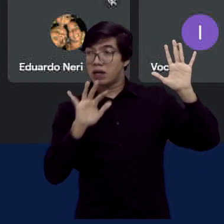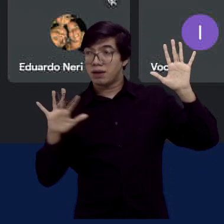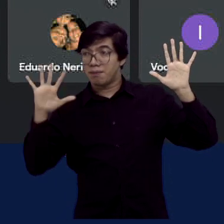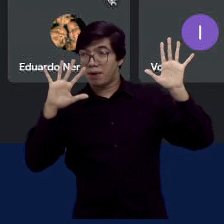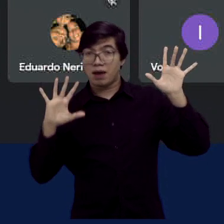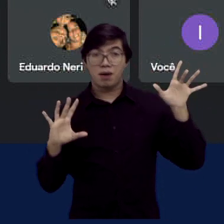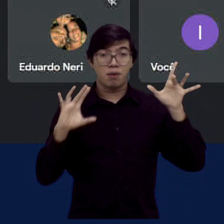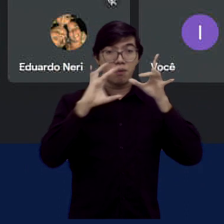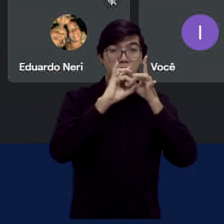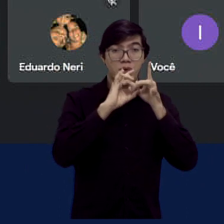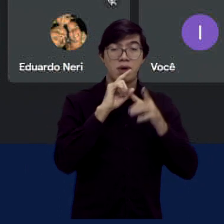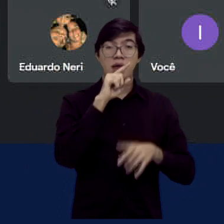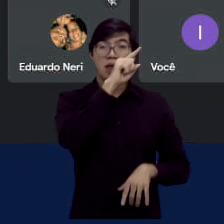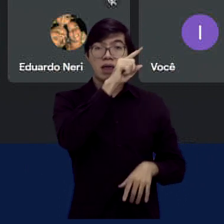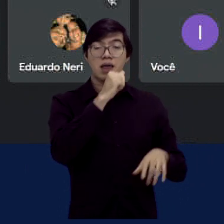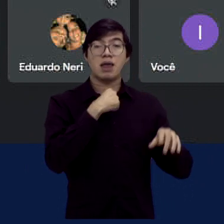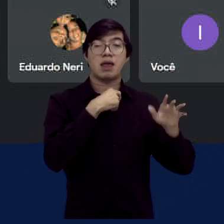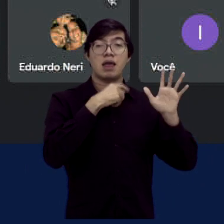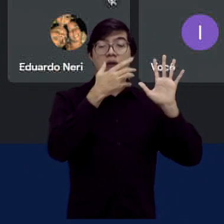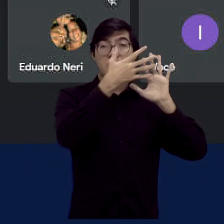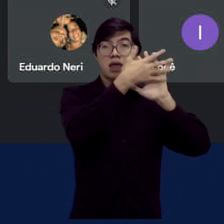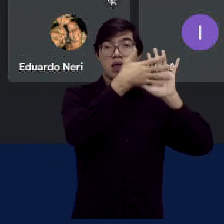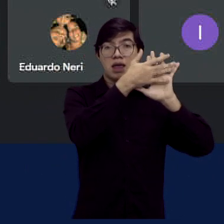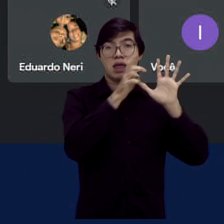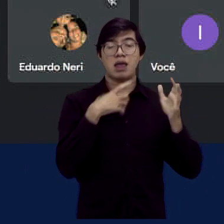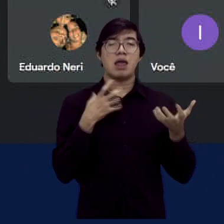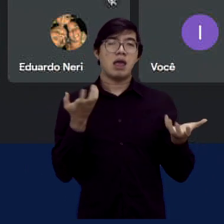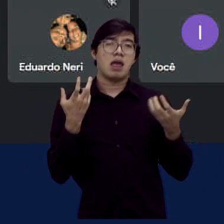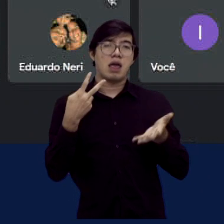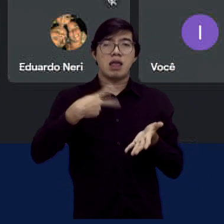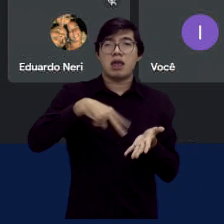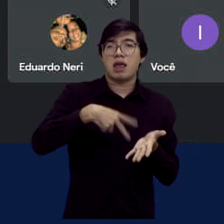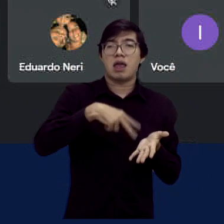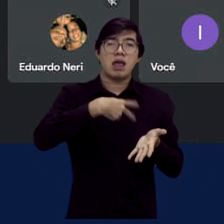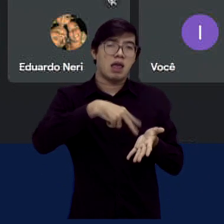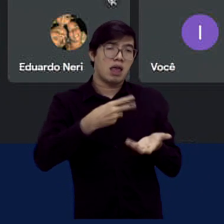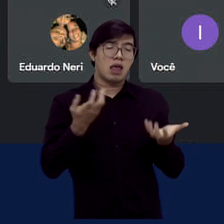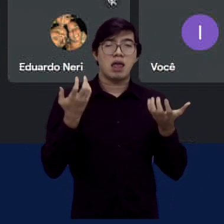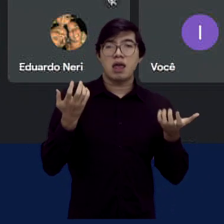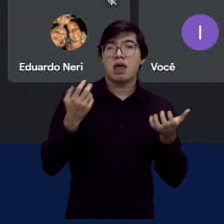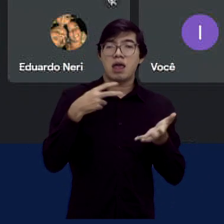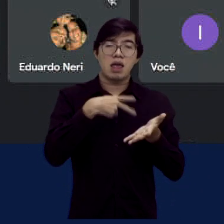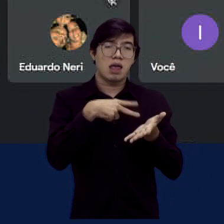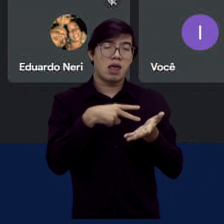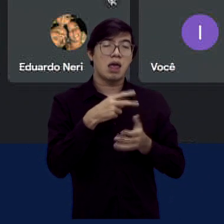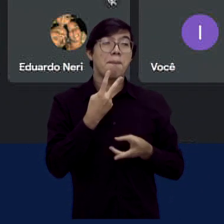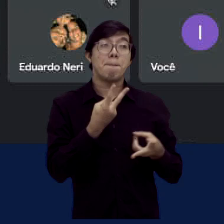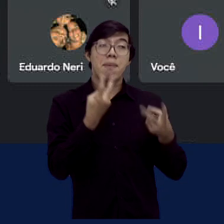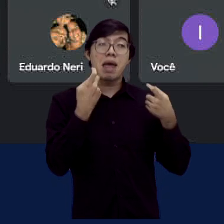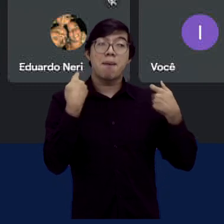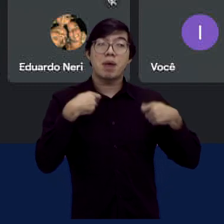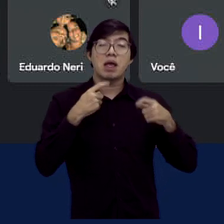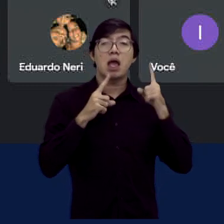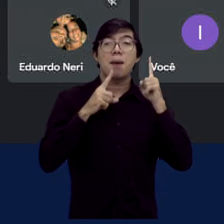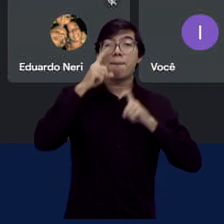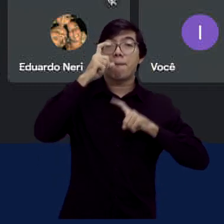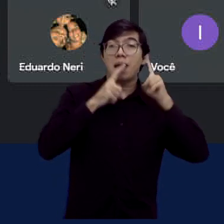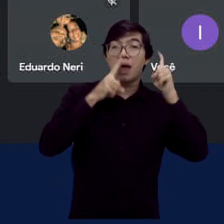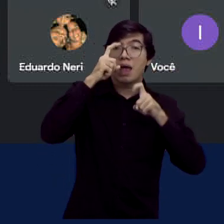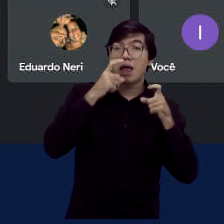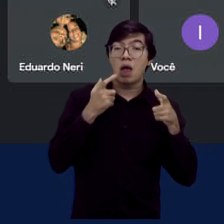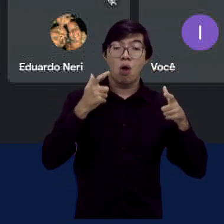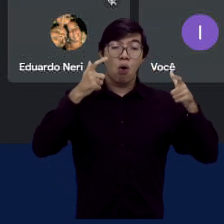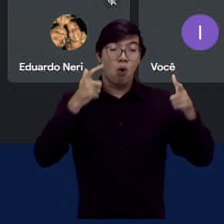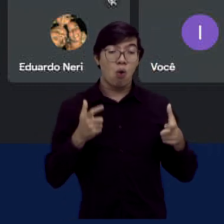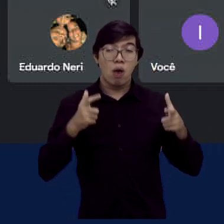ela fala, eu quero dançar, quero dançar, quero dançar, mas olha em que ambiente ela está. Olha que expressão ela está fazendo. Como essas